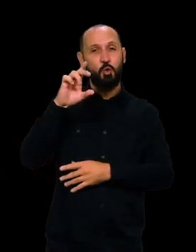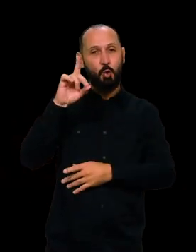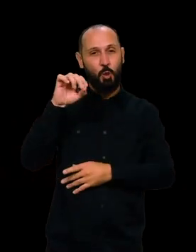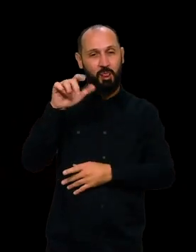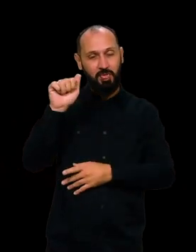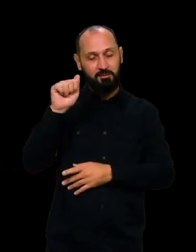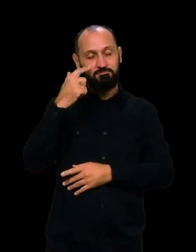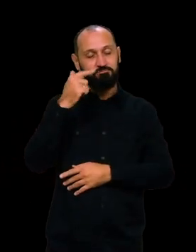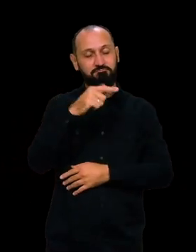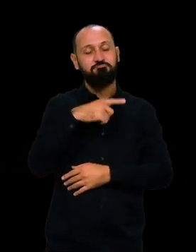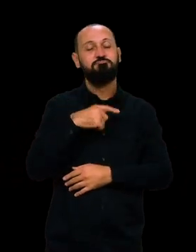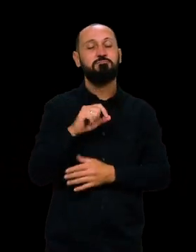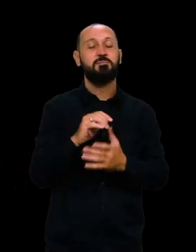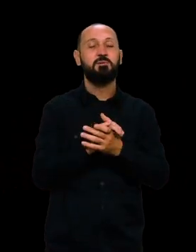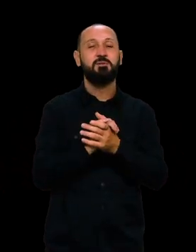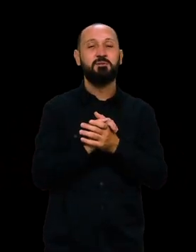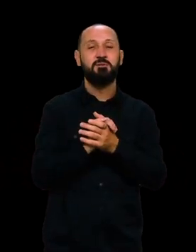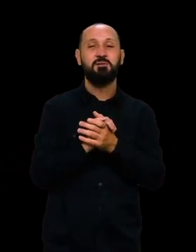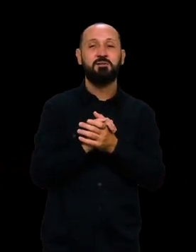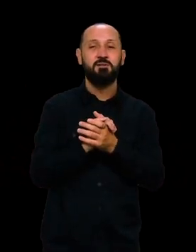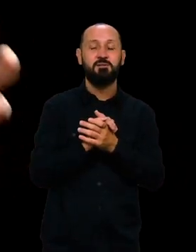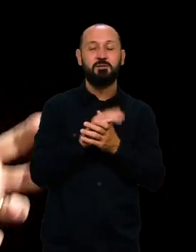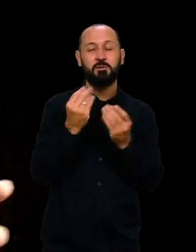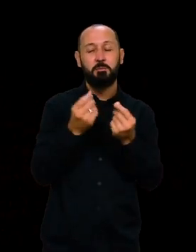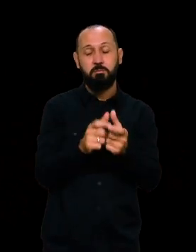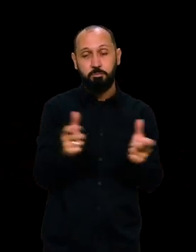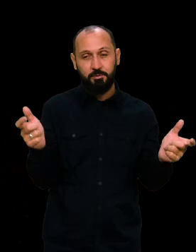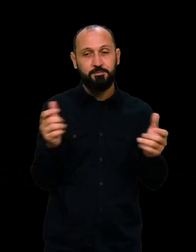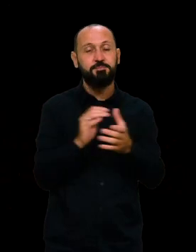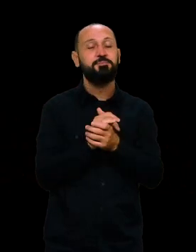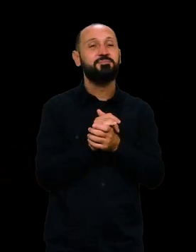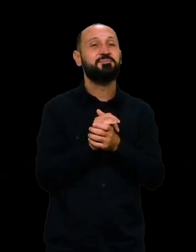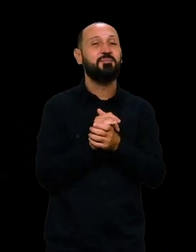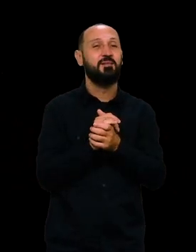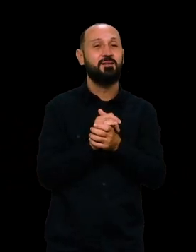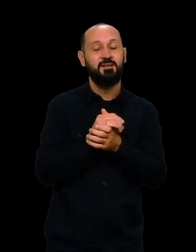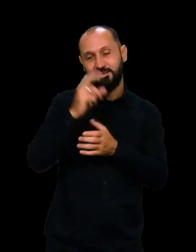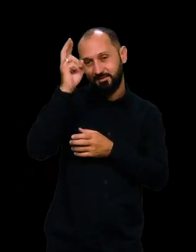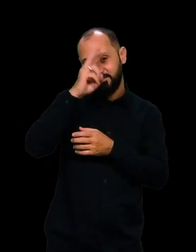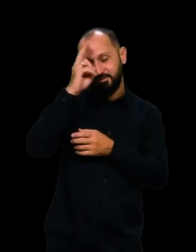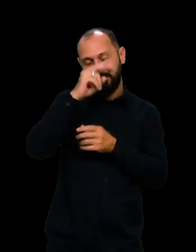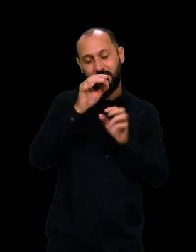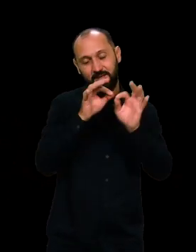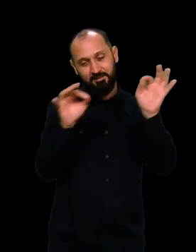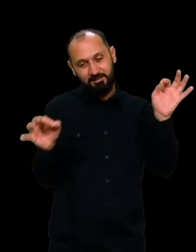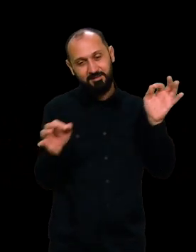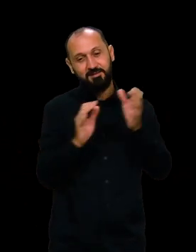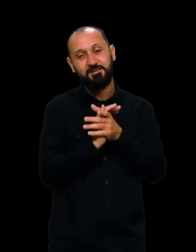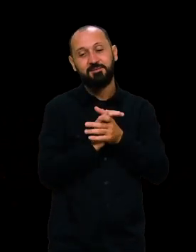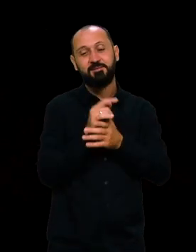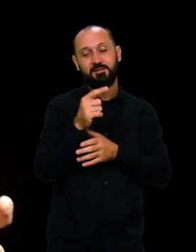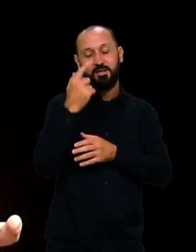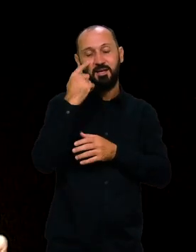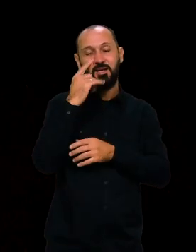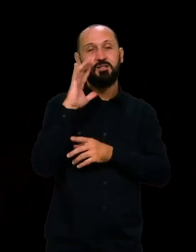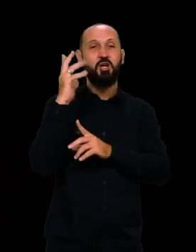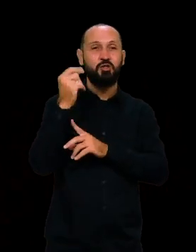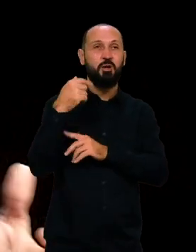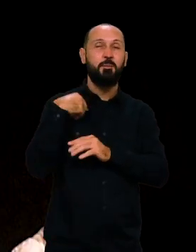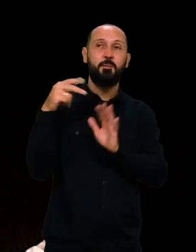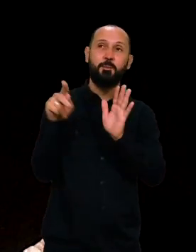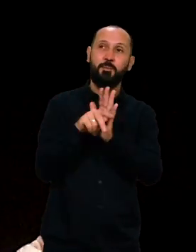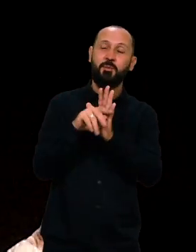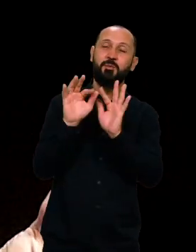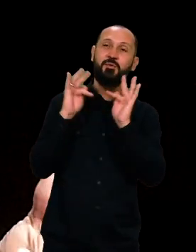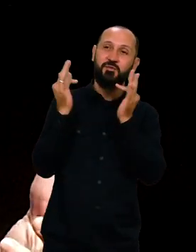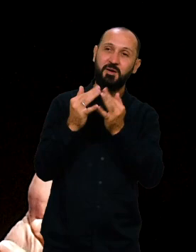Assim. A família Espíndola são bastante, é muito grande. Então, é uma história bem longa também. Então, essa veia artística eu